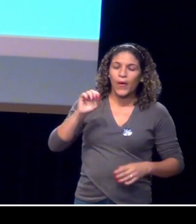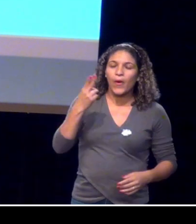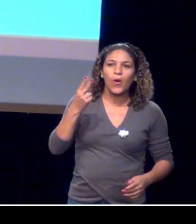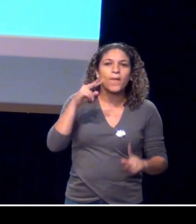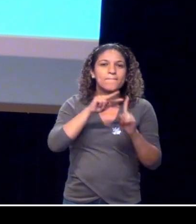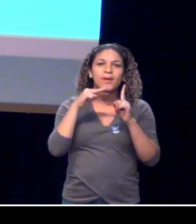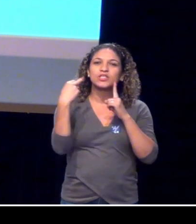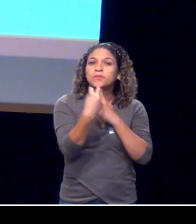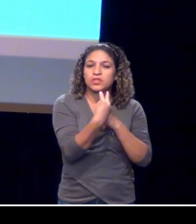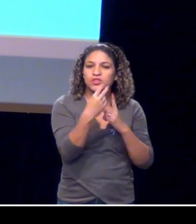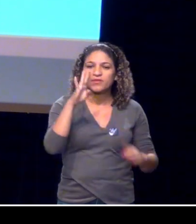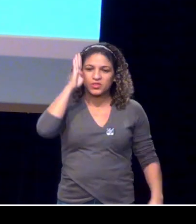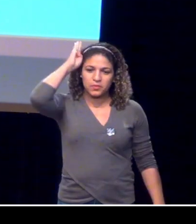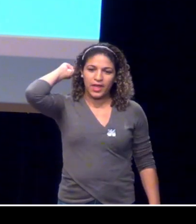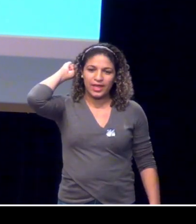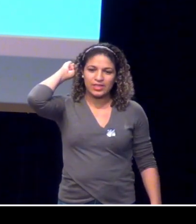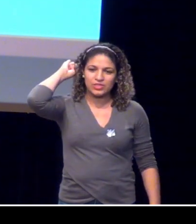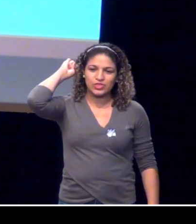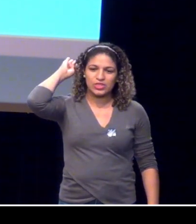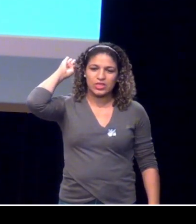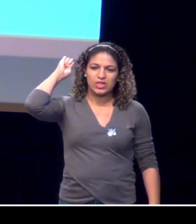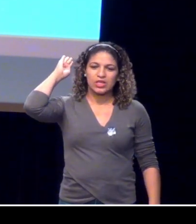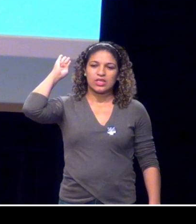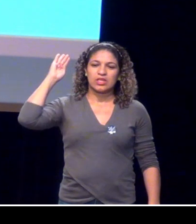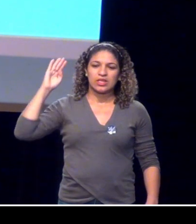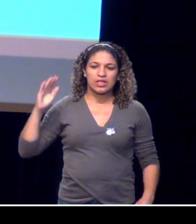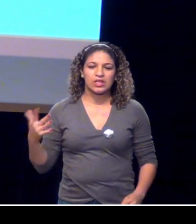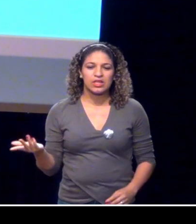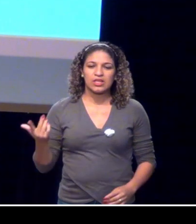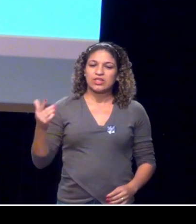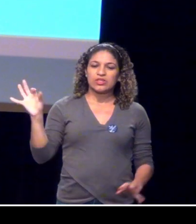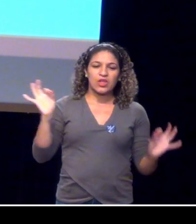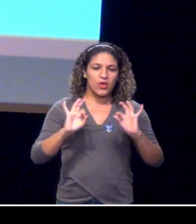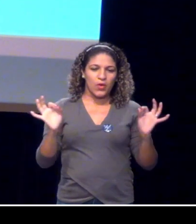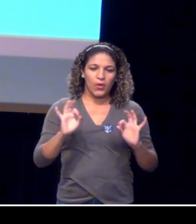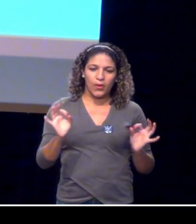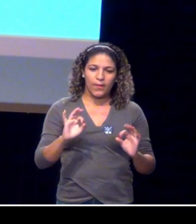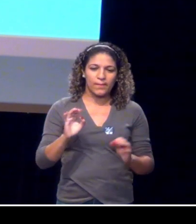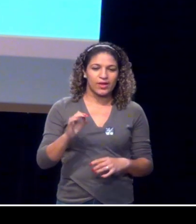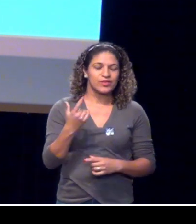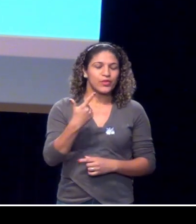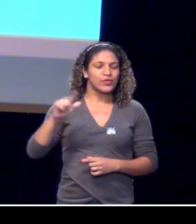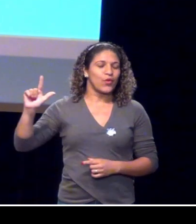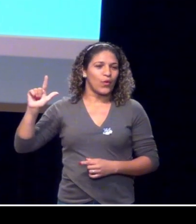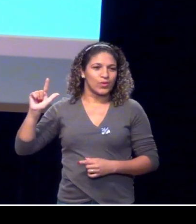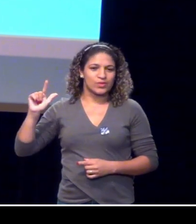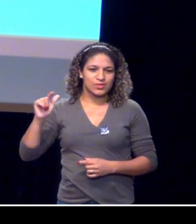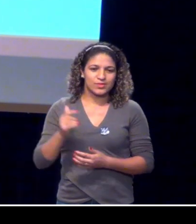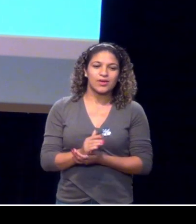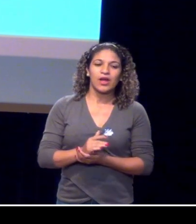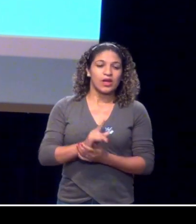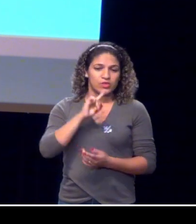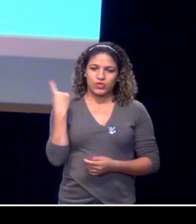numa perspectiva bakhtiniana, eu não tenho nenhuma superioridade de ninguém em relação ao outro. Nós